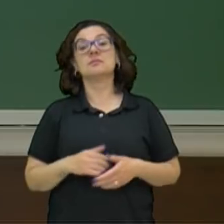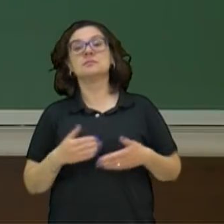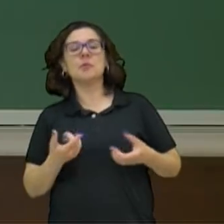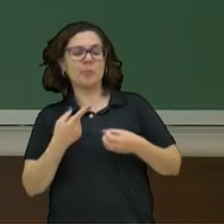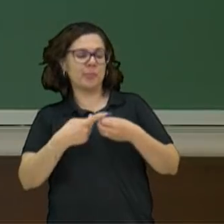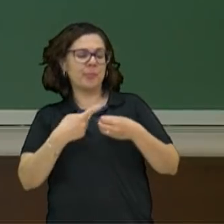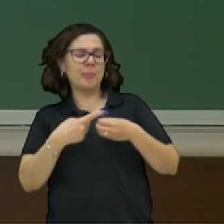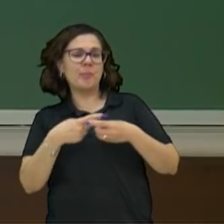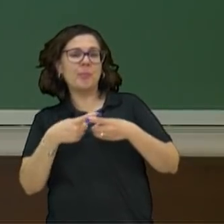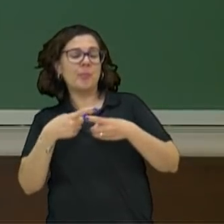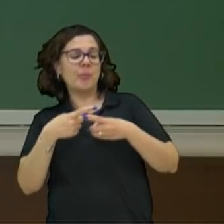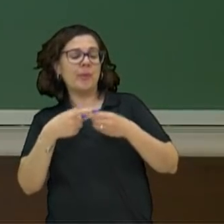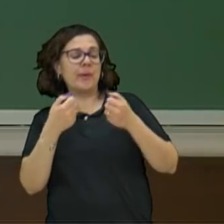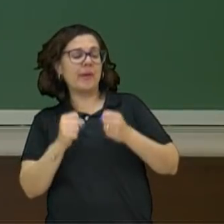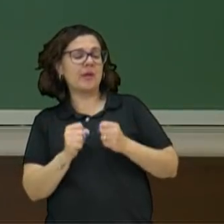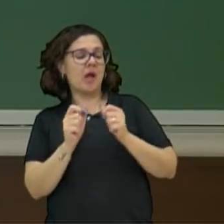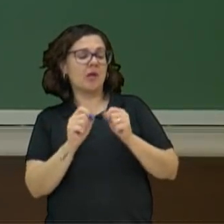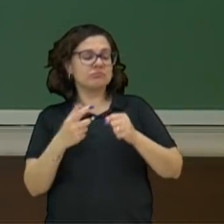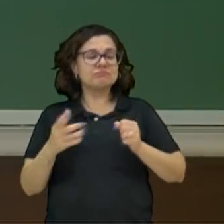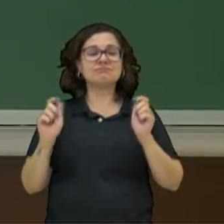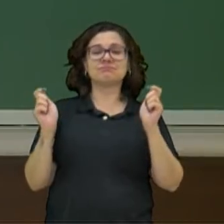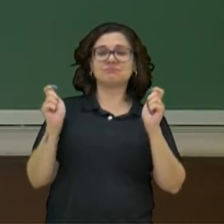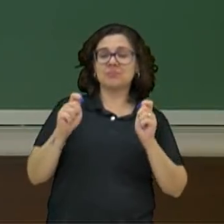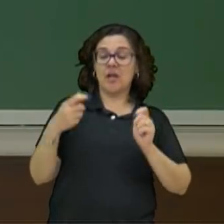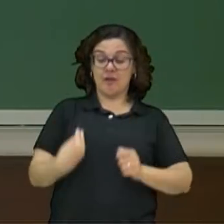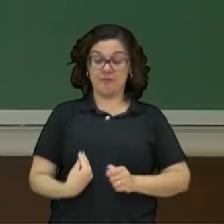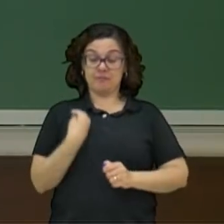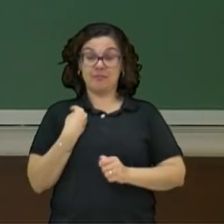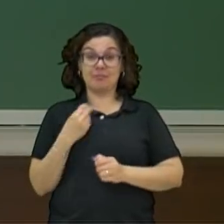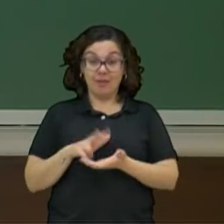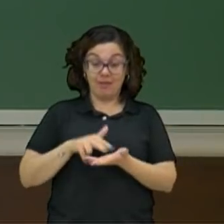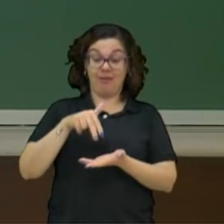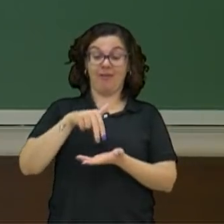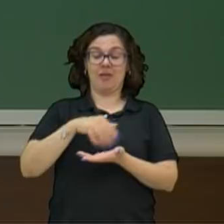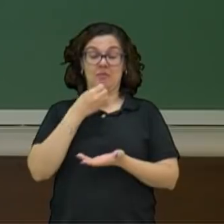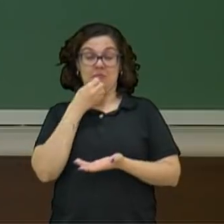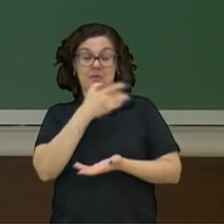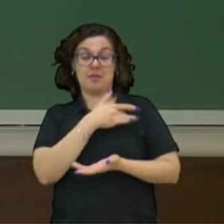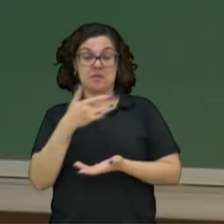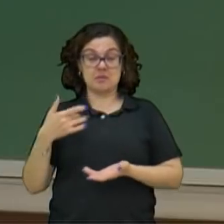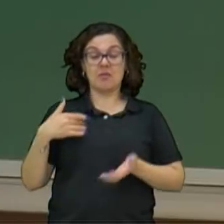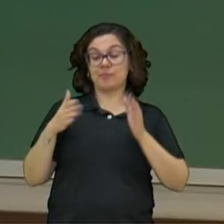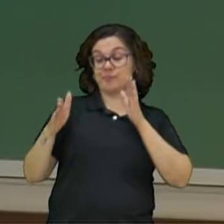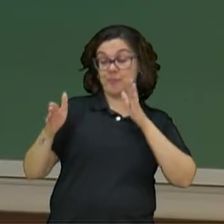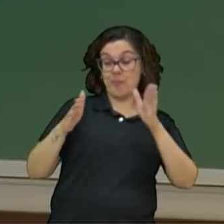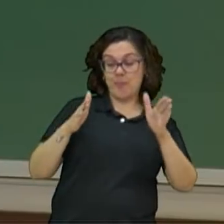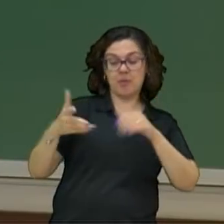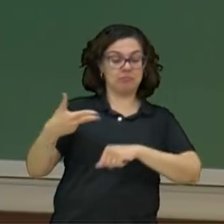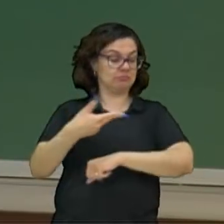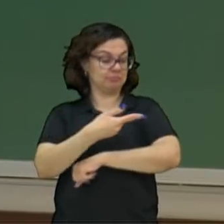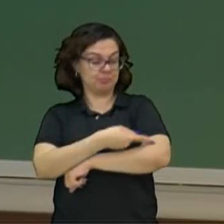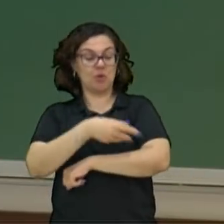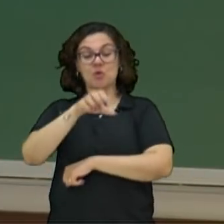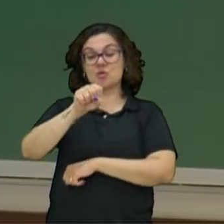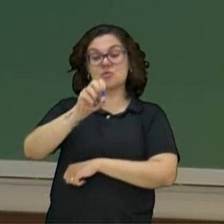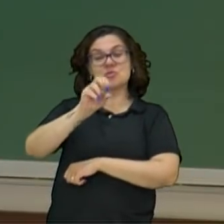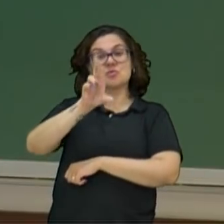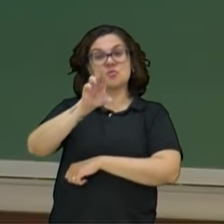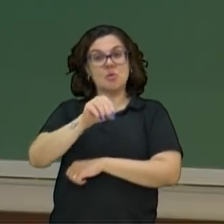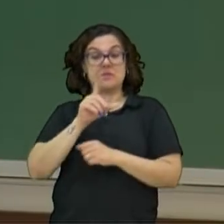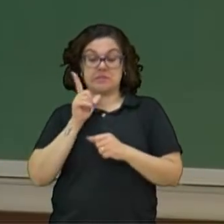Por que que ela pode sobreviver? Se ela receber, né, o soro, lógico que existe um período, né, em que ela pode receber. Se